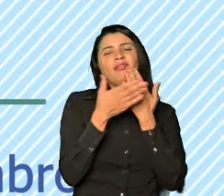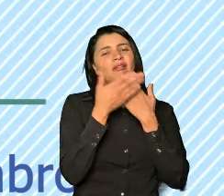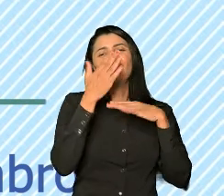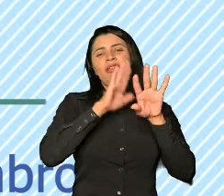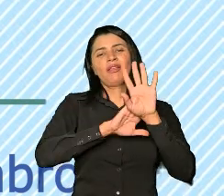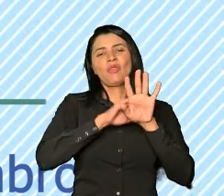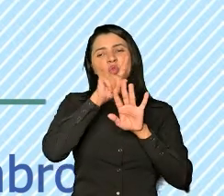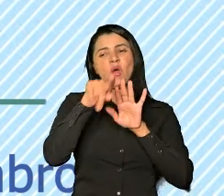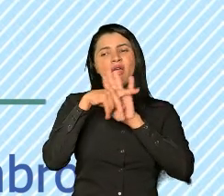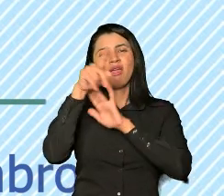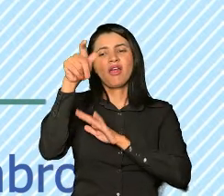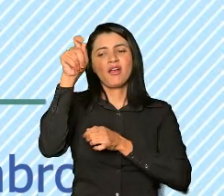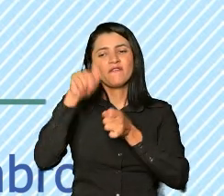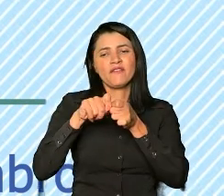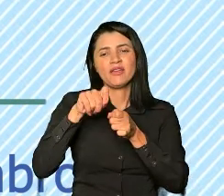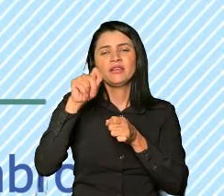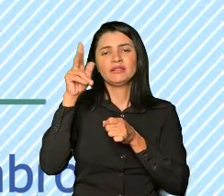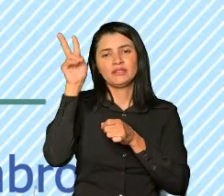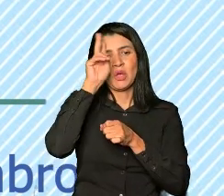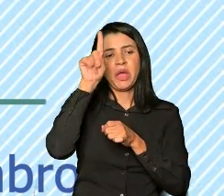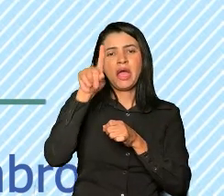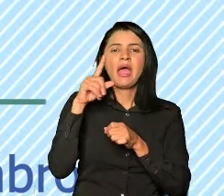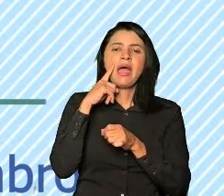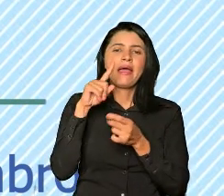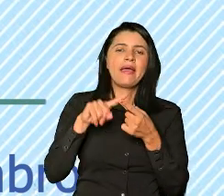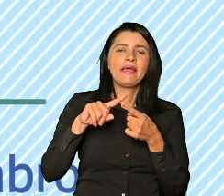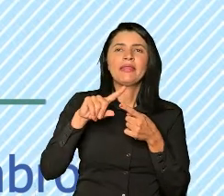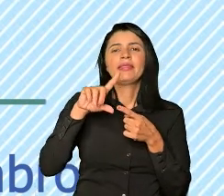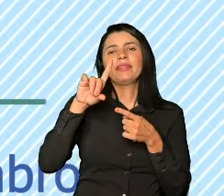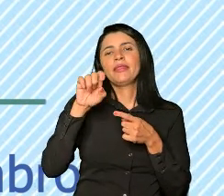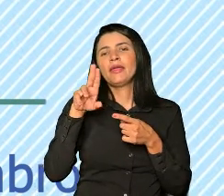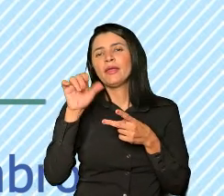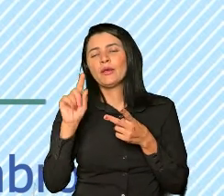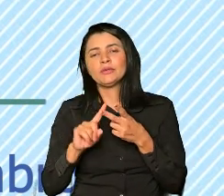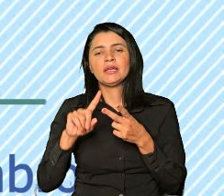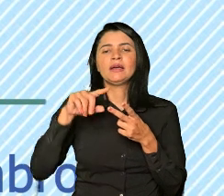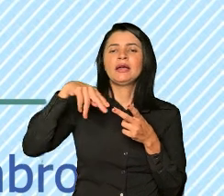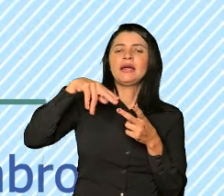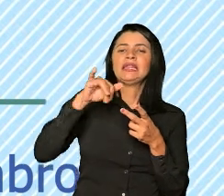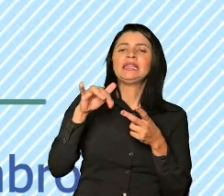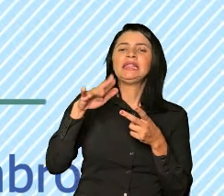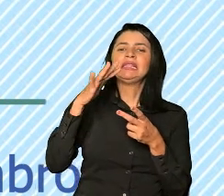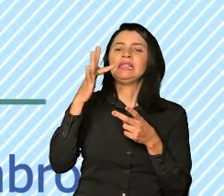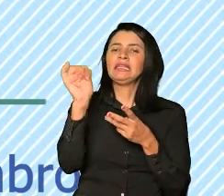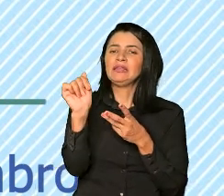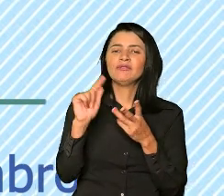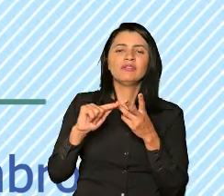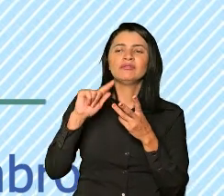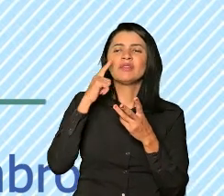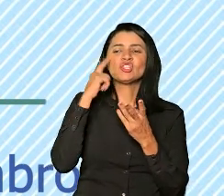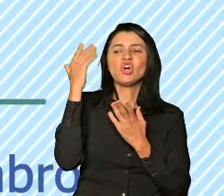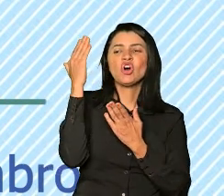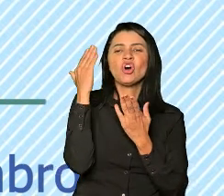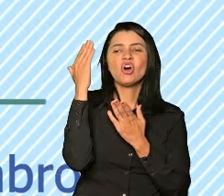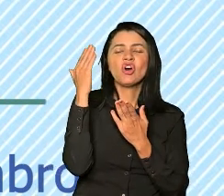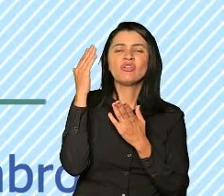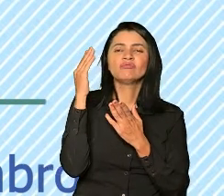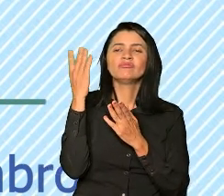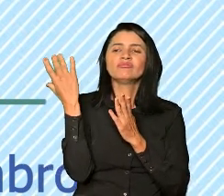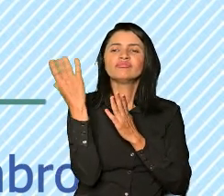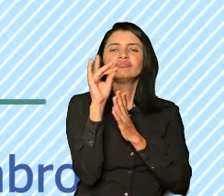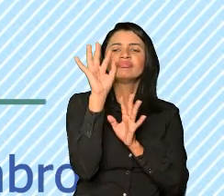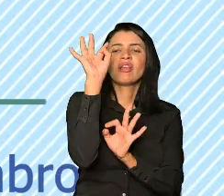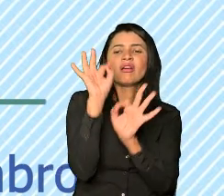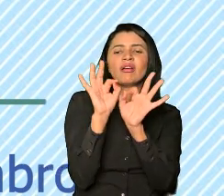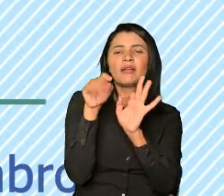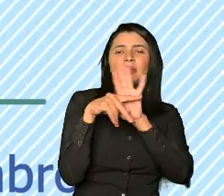da história. É uma ninfa, é uma deusa da mitologia, é uma mera alegoria, um mero adereço na